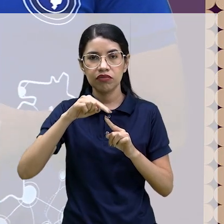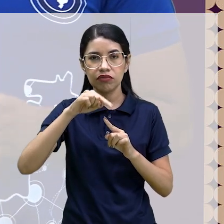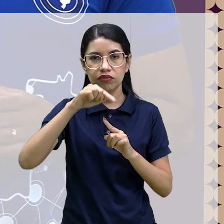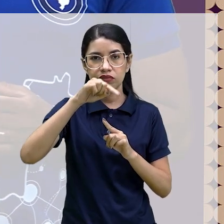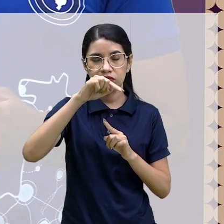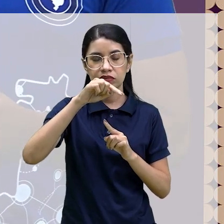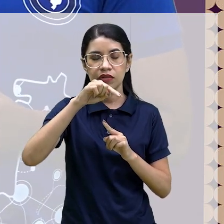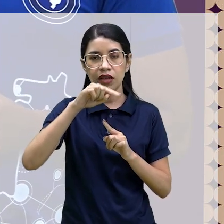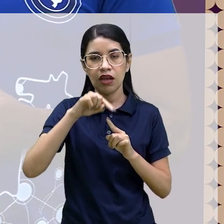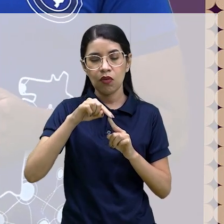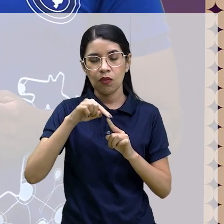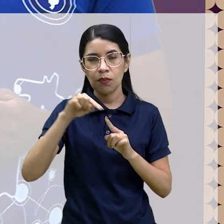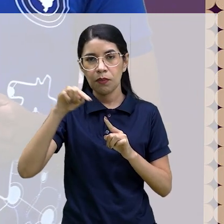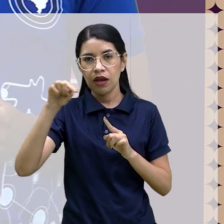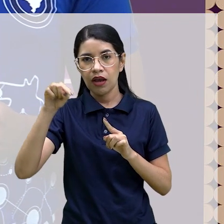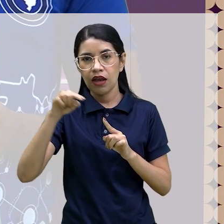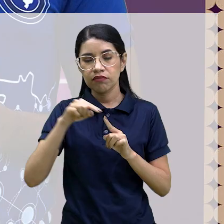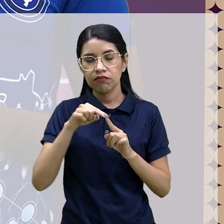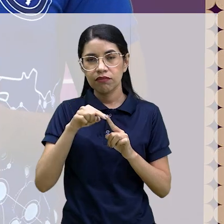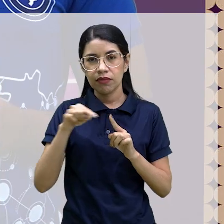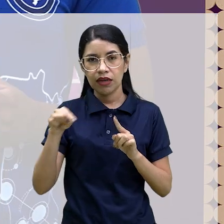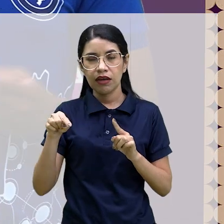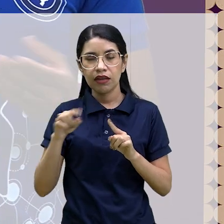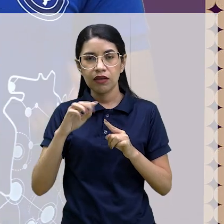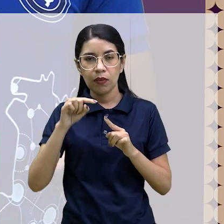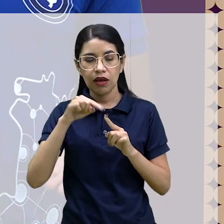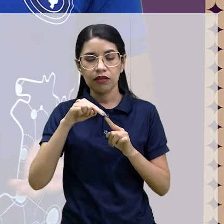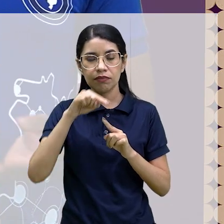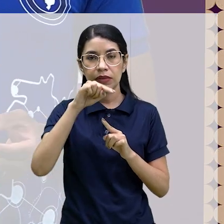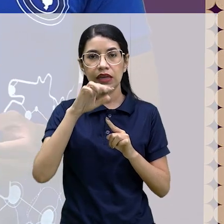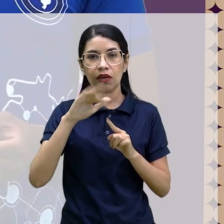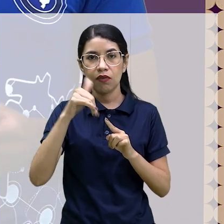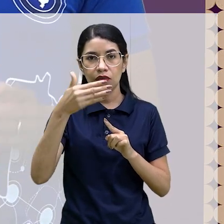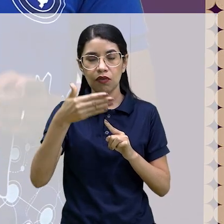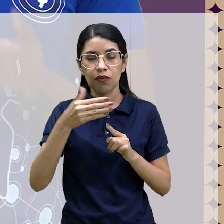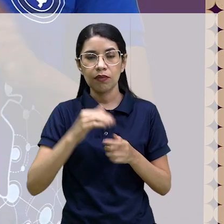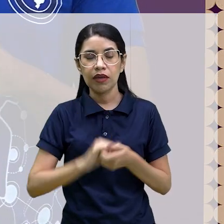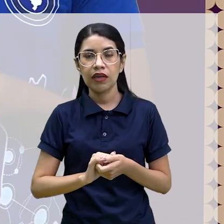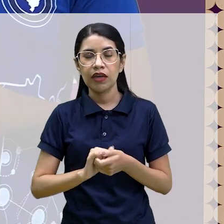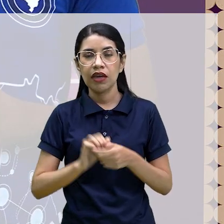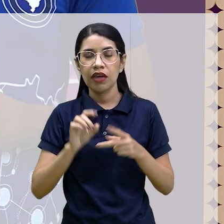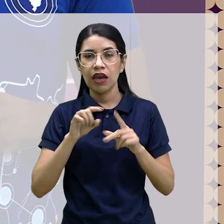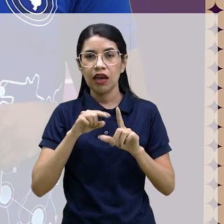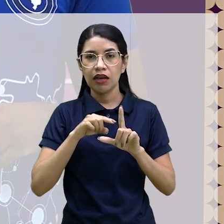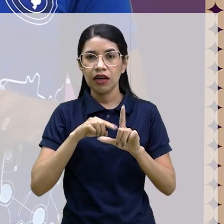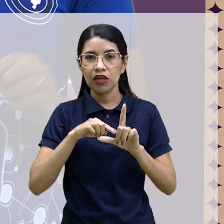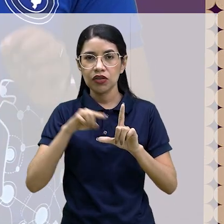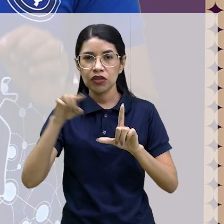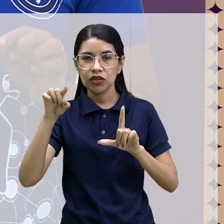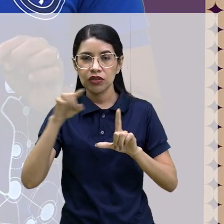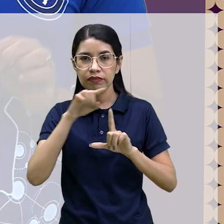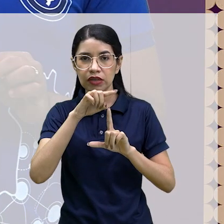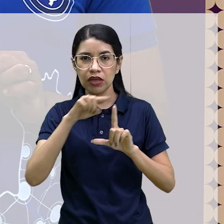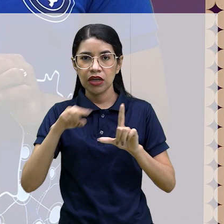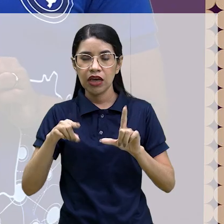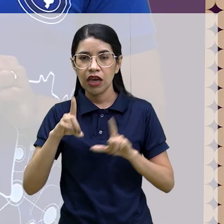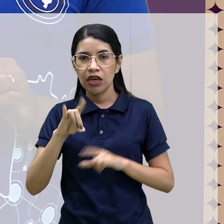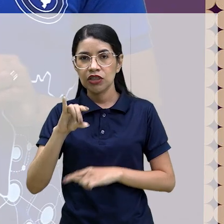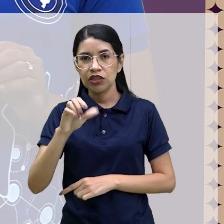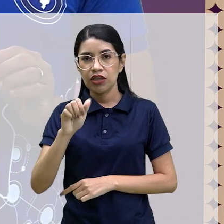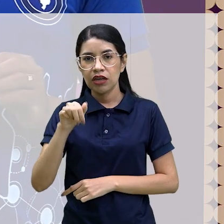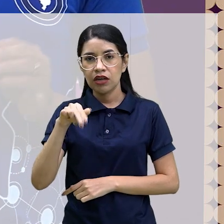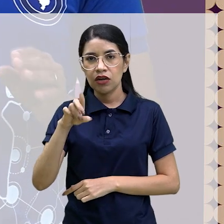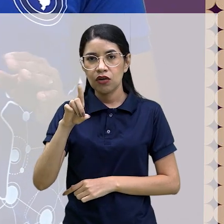tá bom? Então, esse é o ângulo externo. E as diagonais? As diagonais, apesar de não estar no desenho, mas as